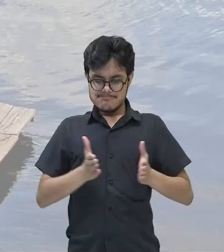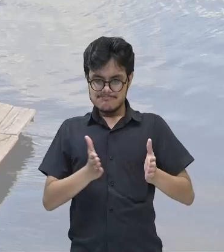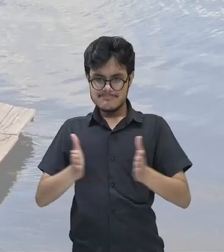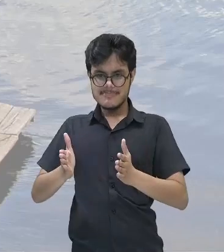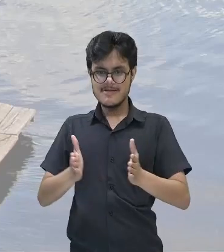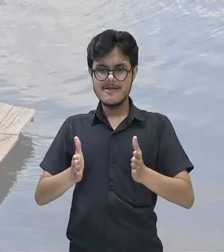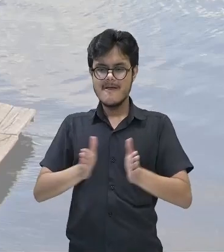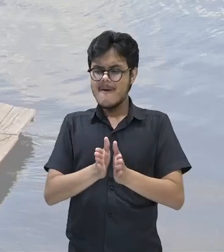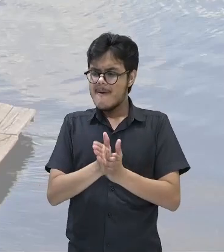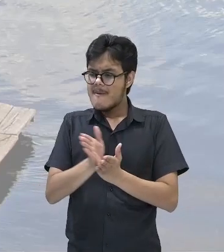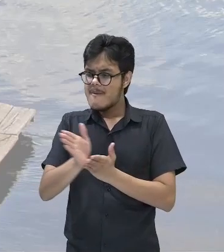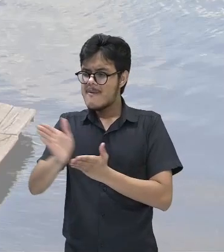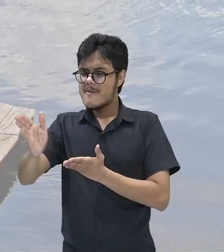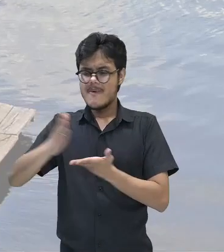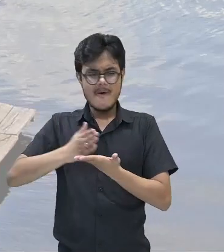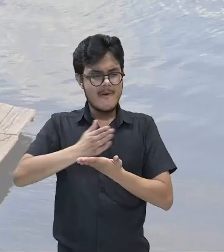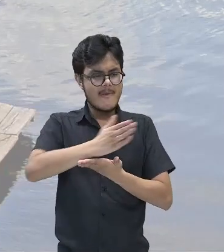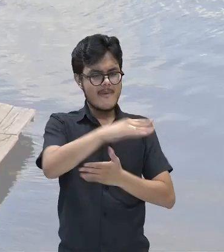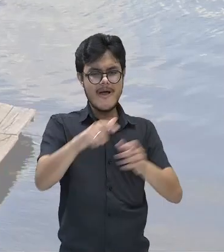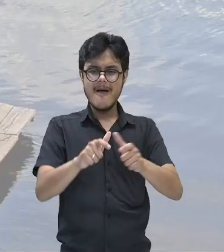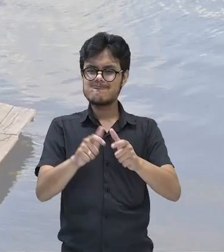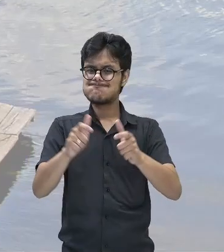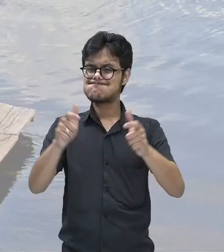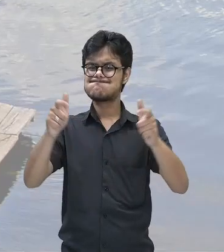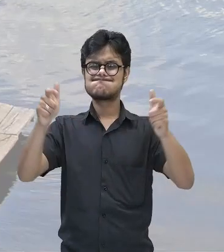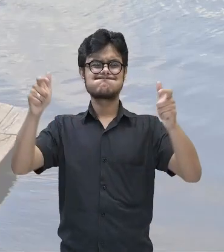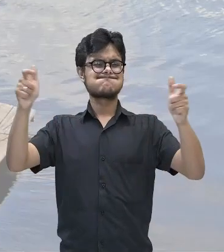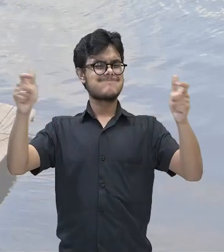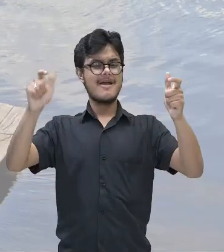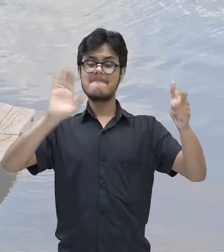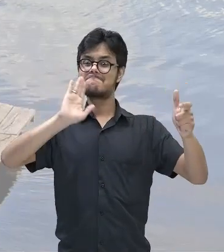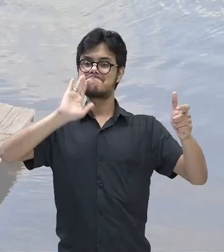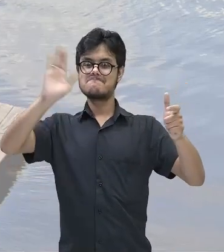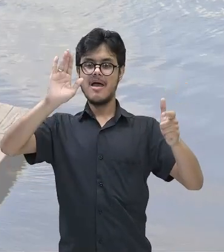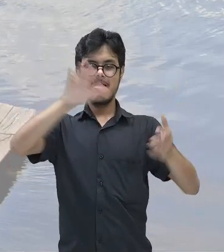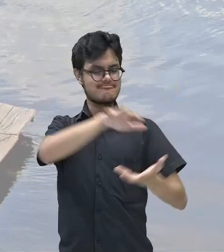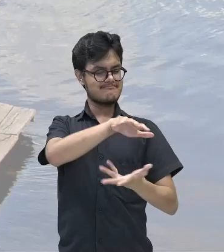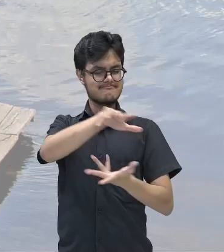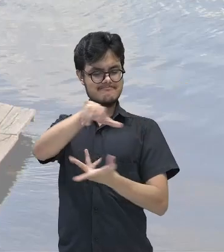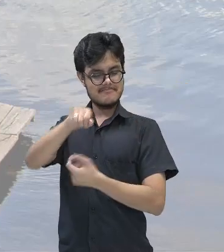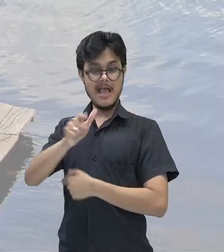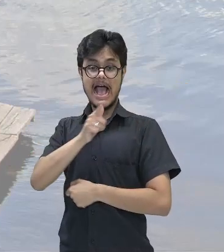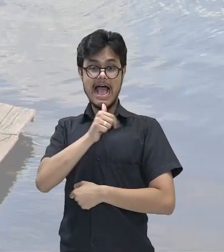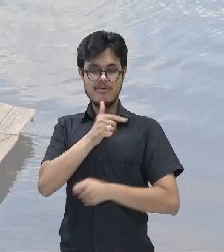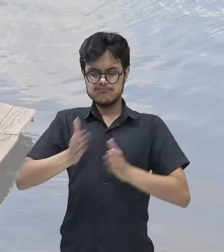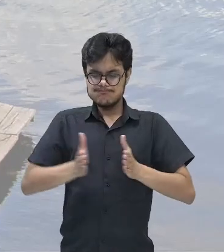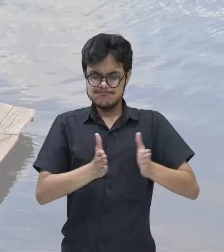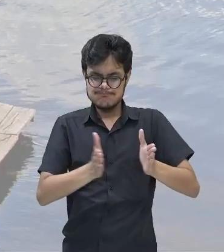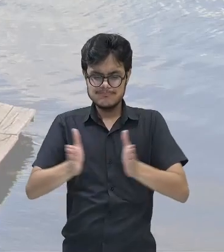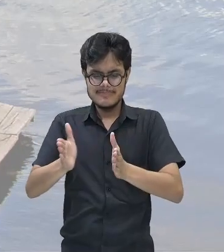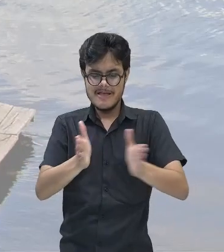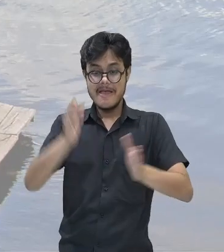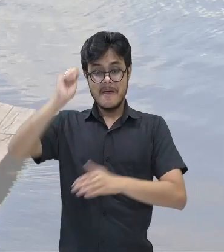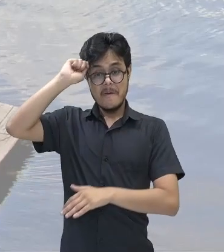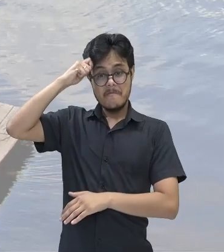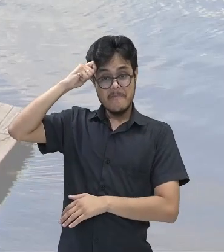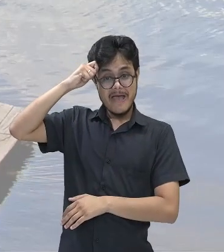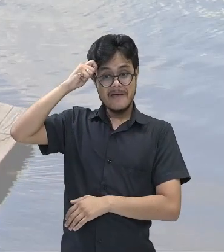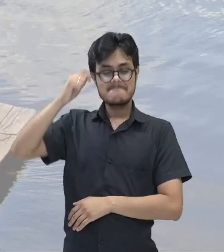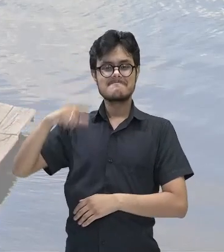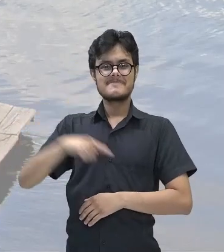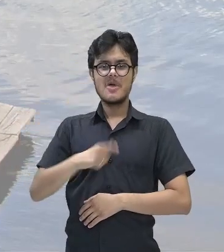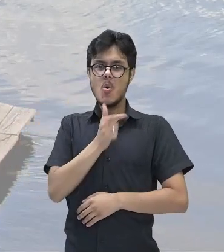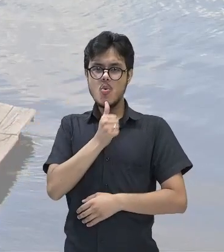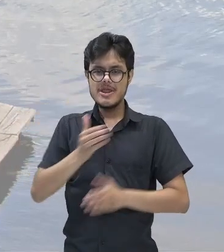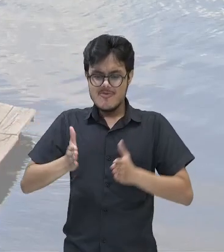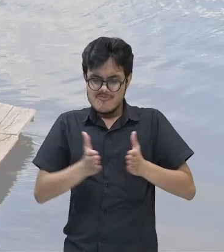bacia amazônica, a maior bacia hidrográfica do mundo, né? A bacia do Rio Amazonas, onde está esse rio, que é o rio de maior